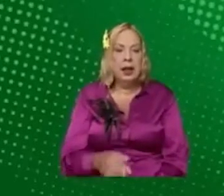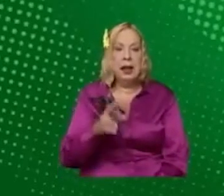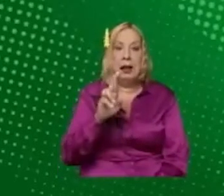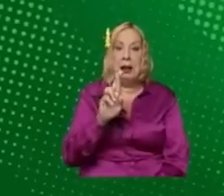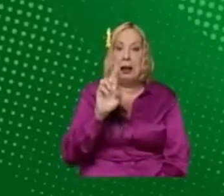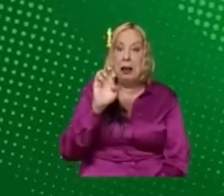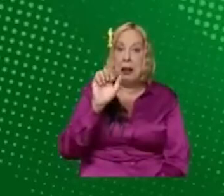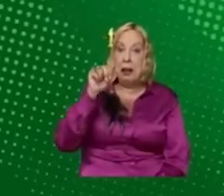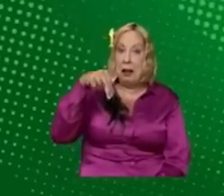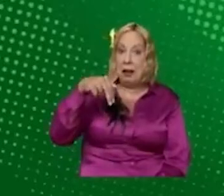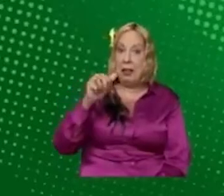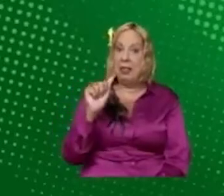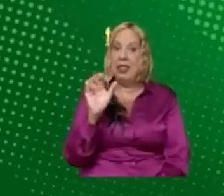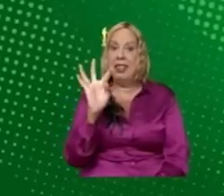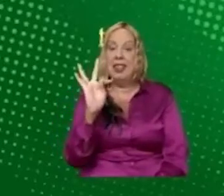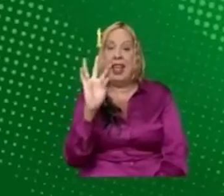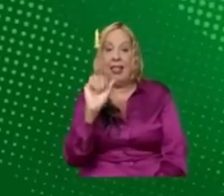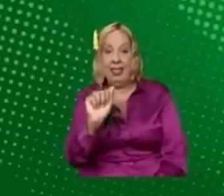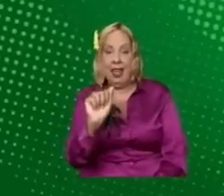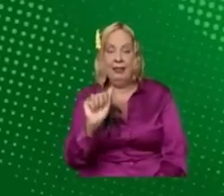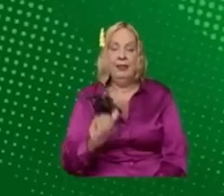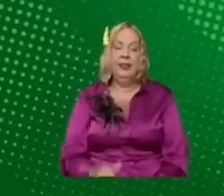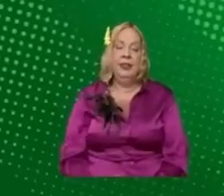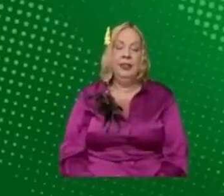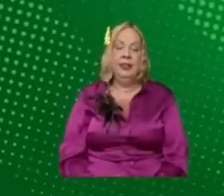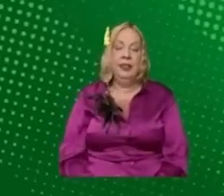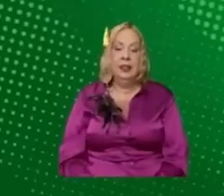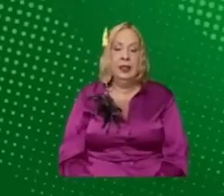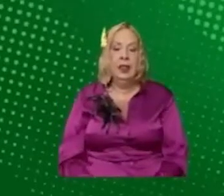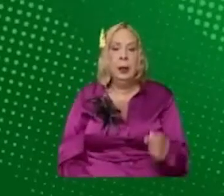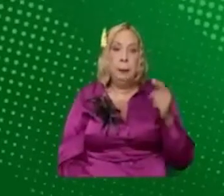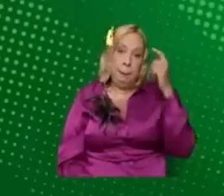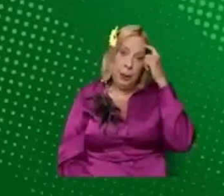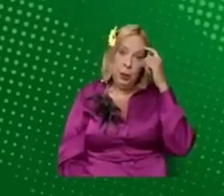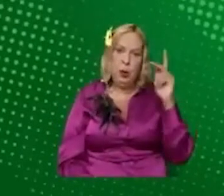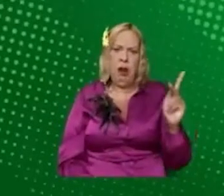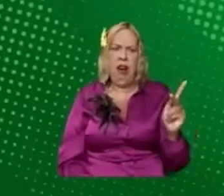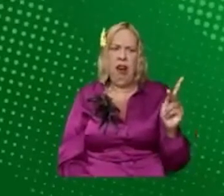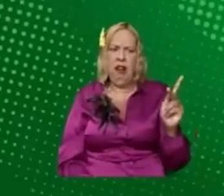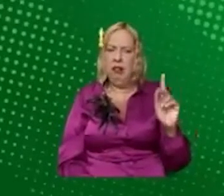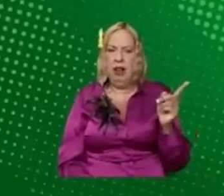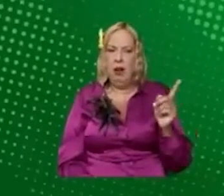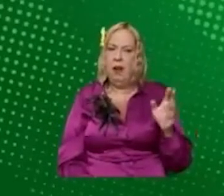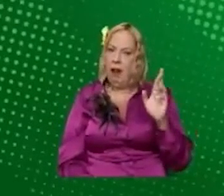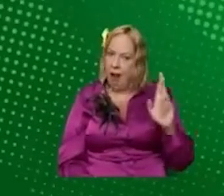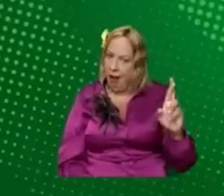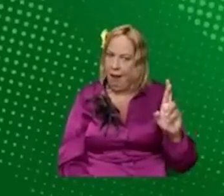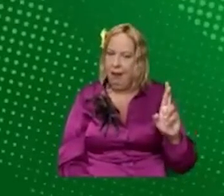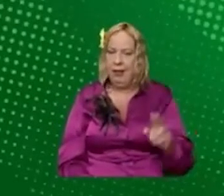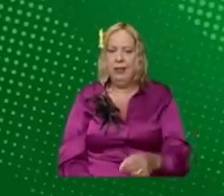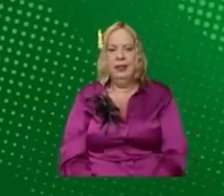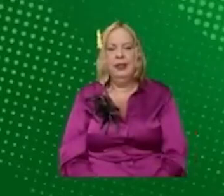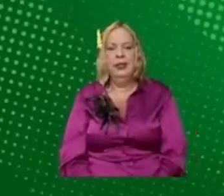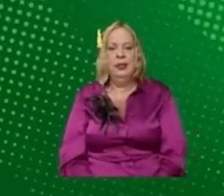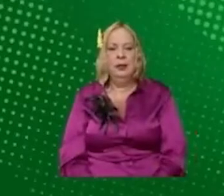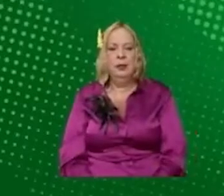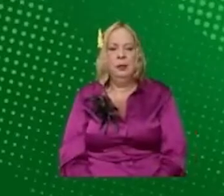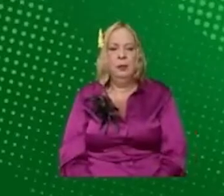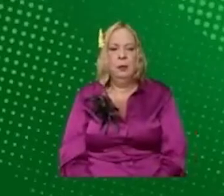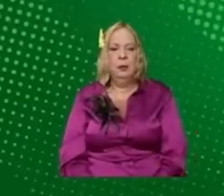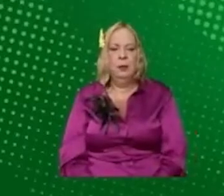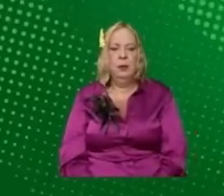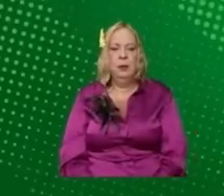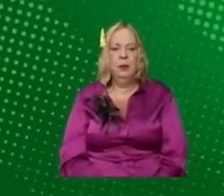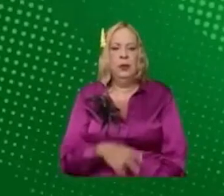Renata, eu vi um Kali, é um R, Vessiane. Renata, é Renata com dois... Renata aqui